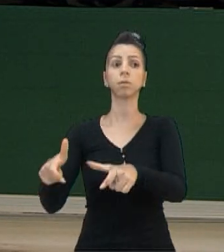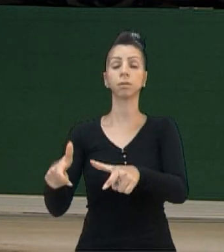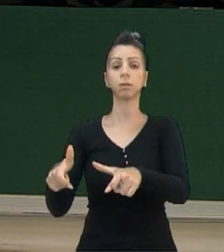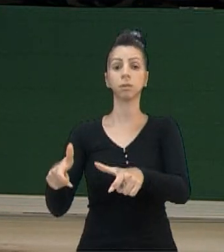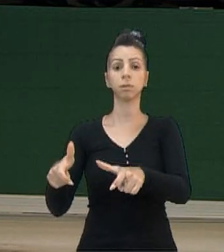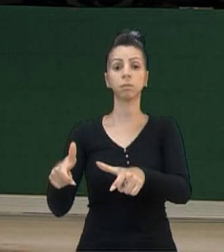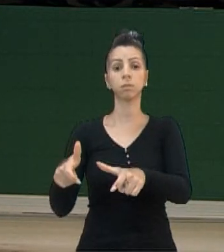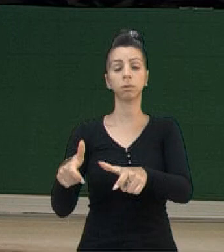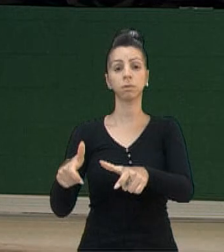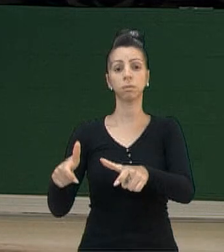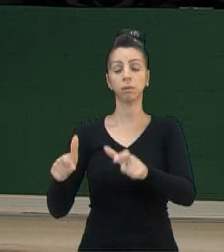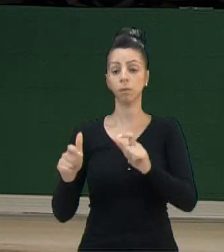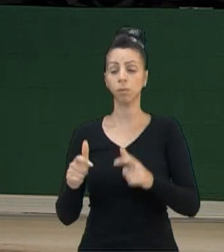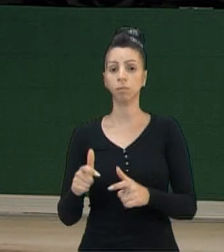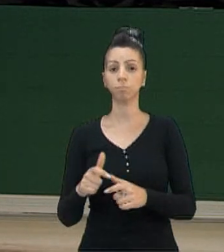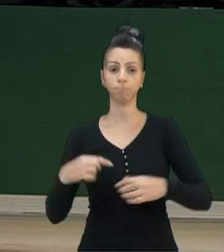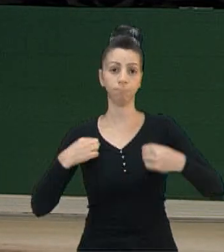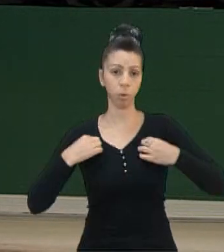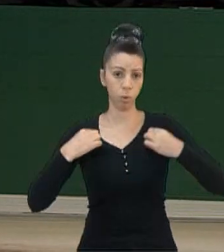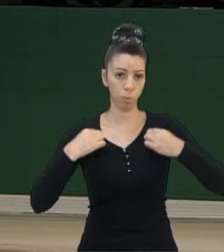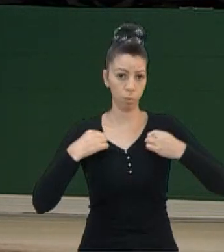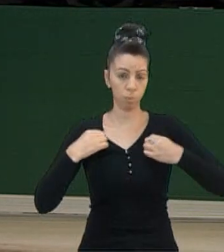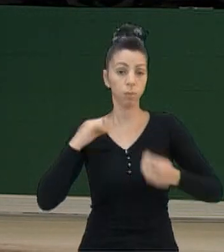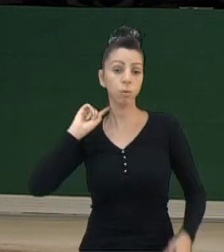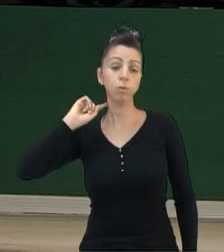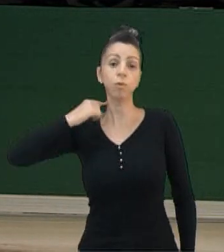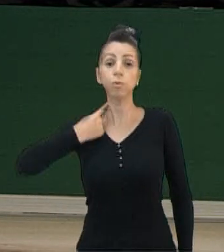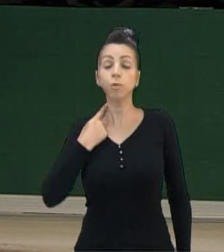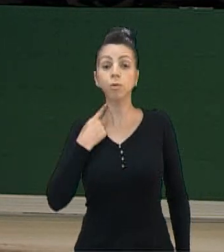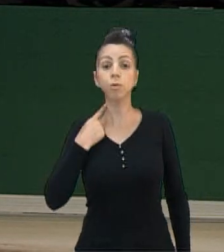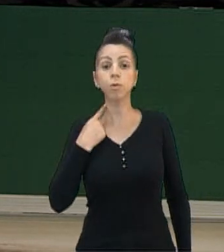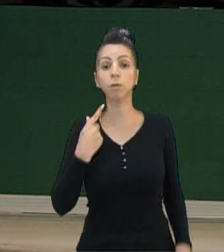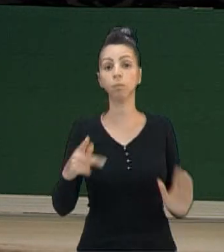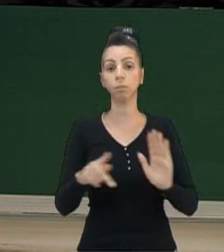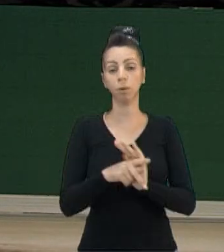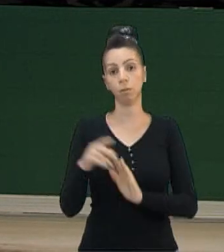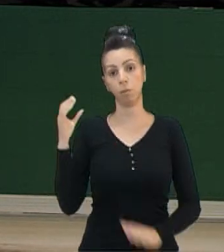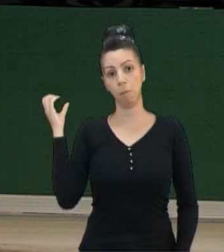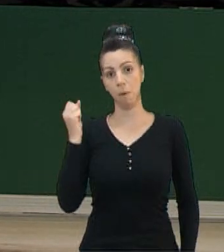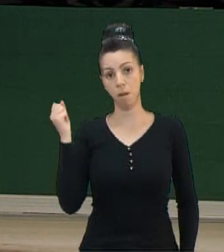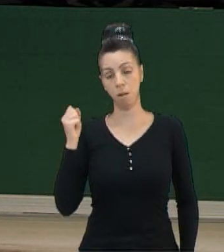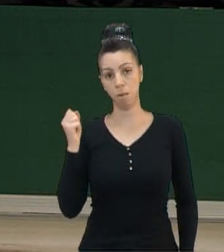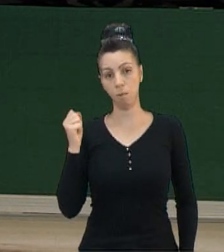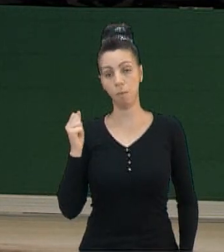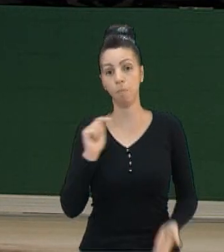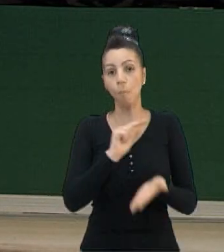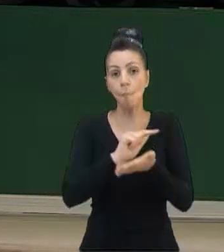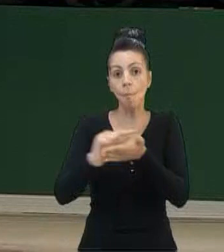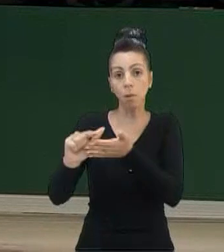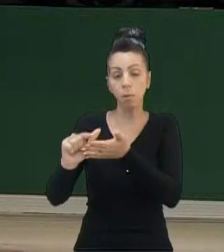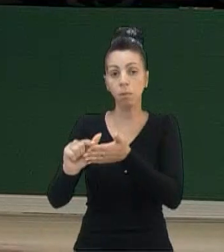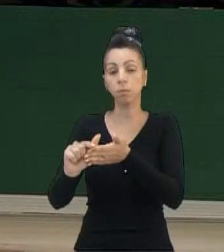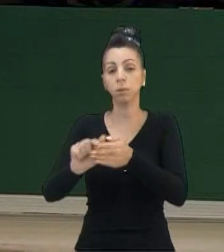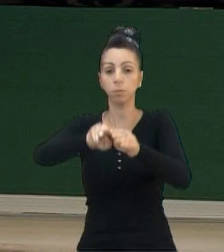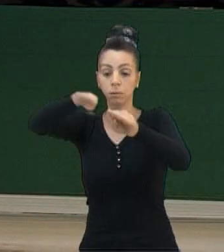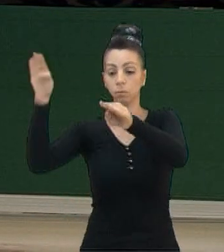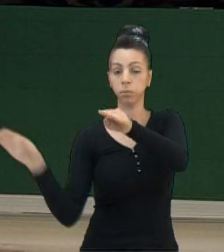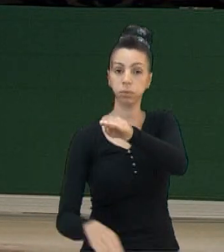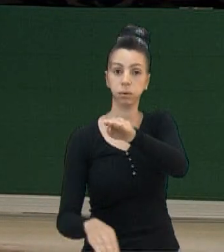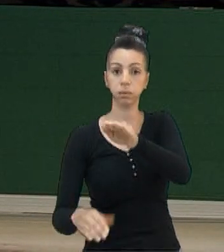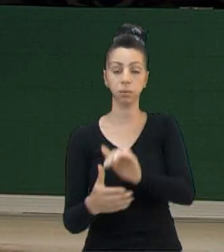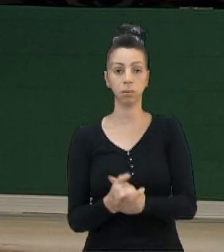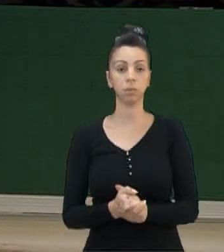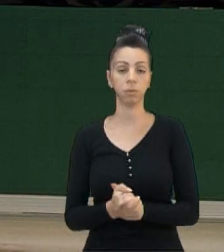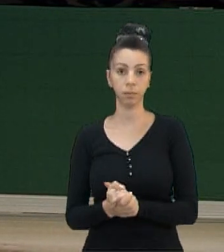coloca roupagens sujas dos brancos, né? Ainda se mantém esse lugar subalterno. E aí a gente tem a voz do